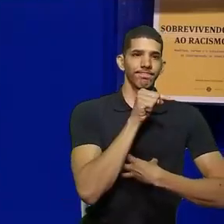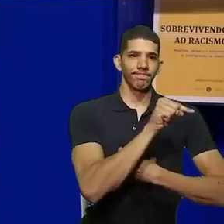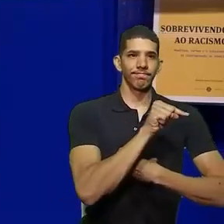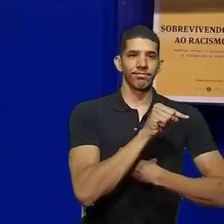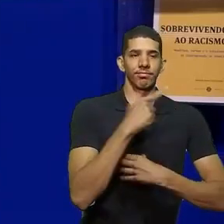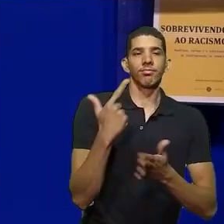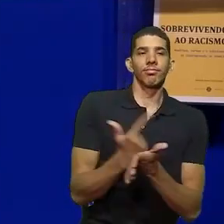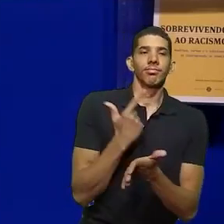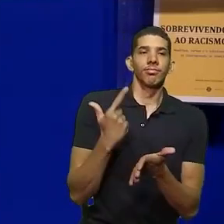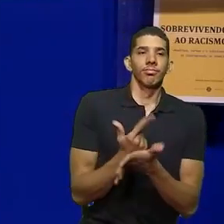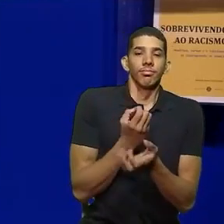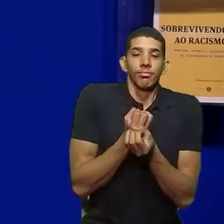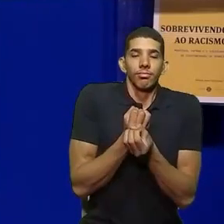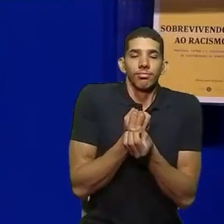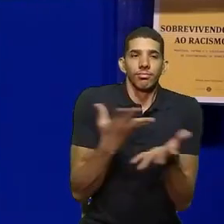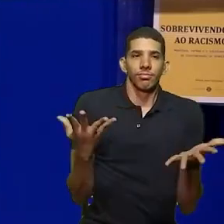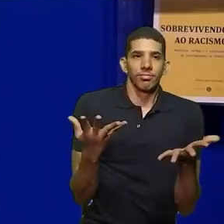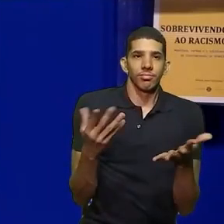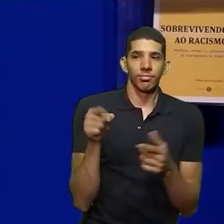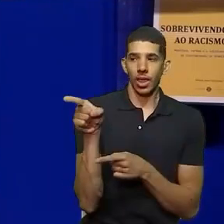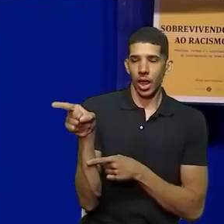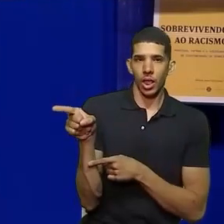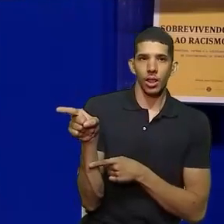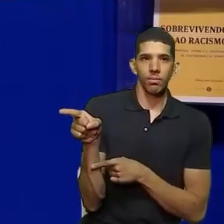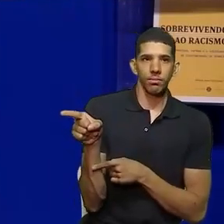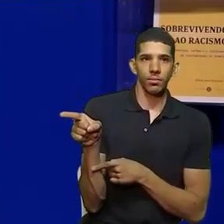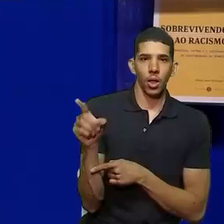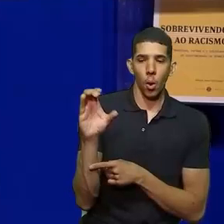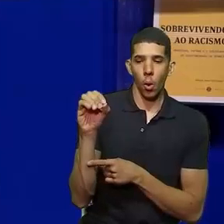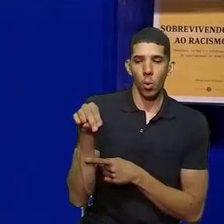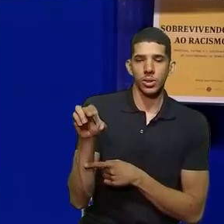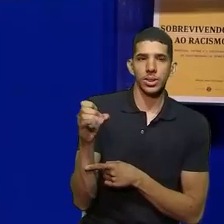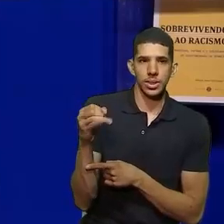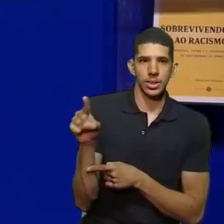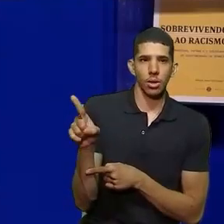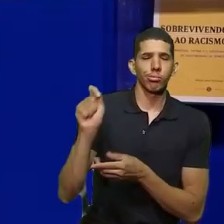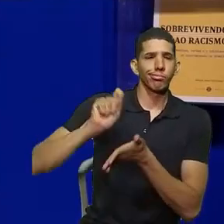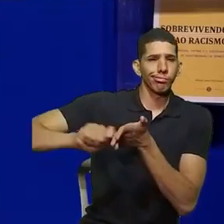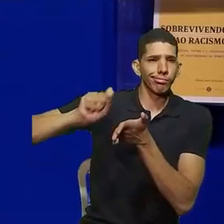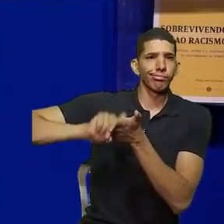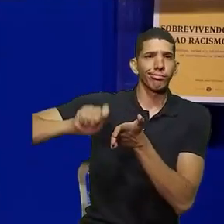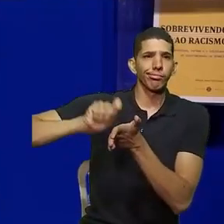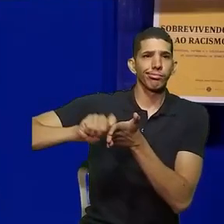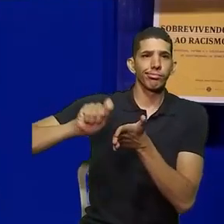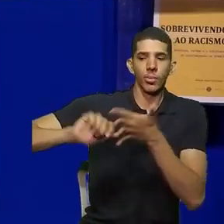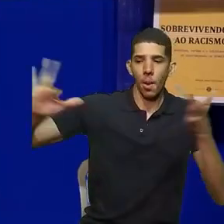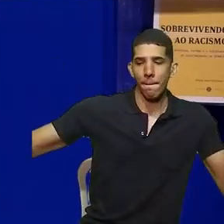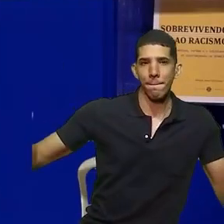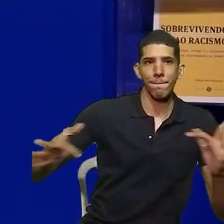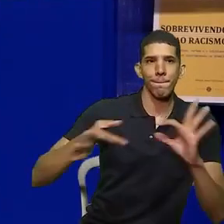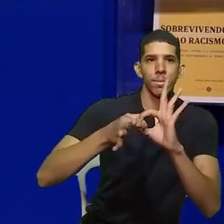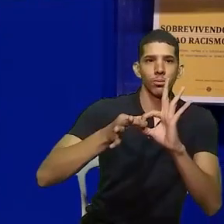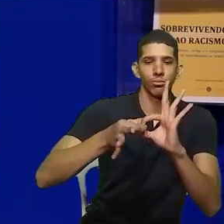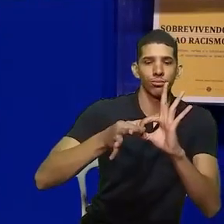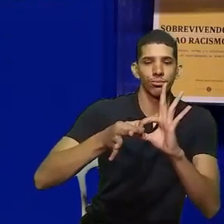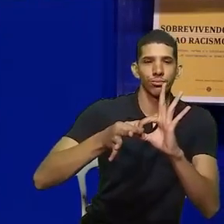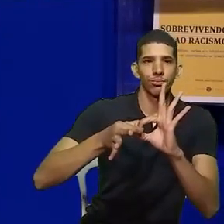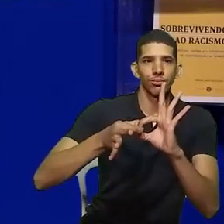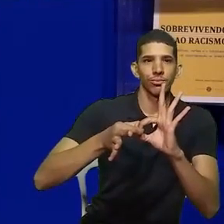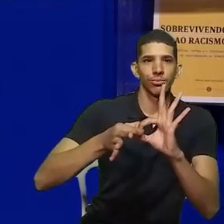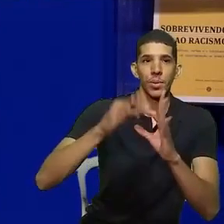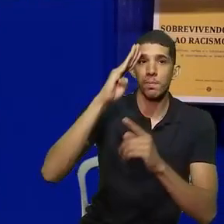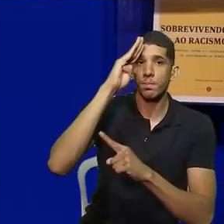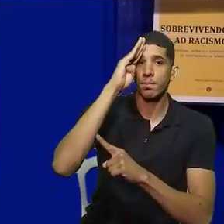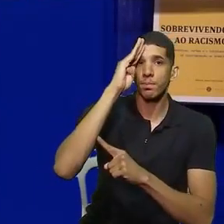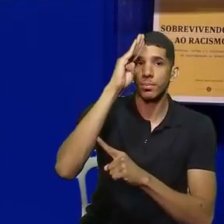publicado. Conceição Evaristo escreveu o prefácio e fez a ponte direta, e eu fiz a ponte direta